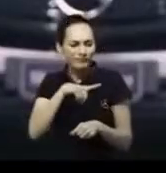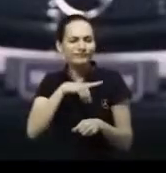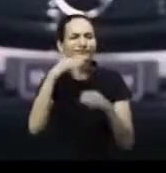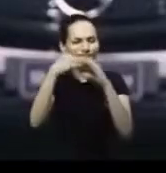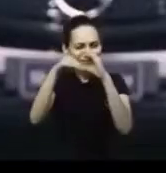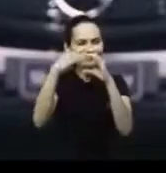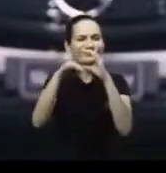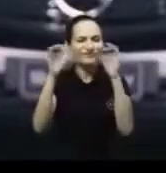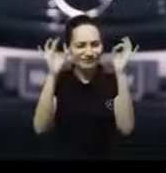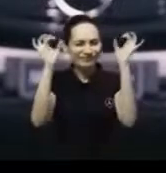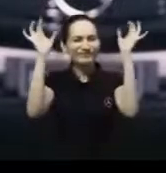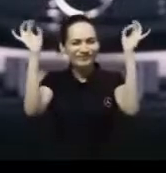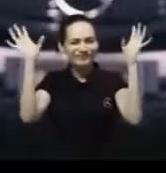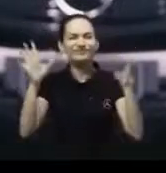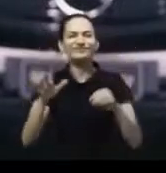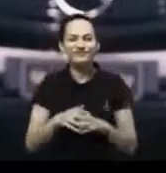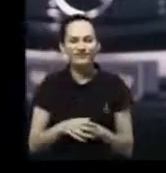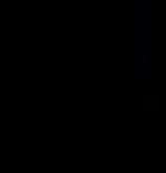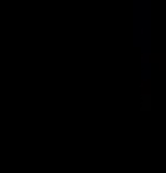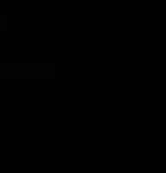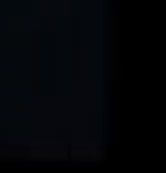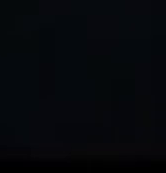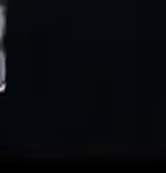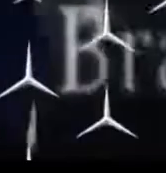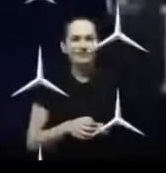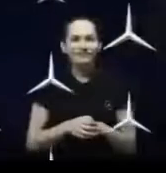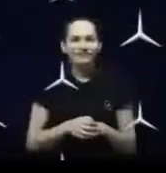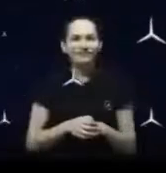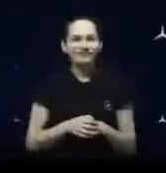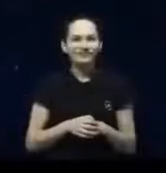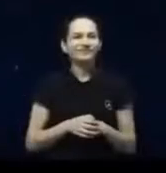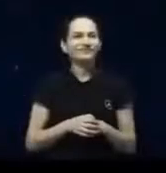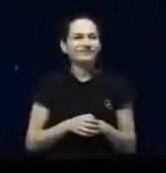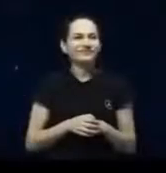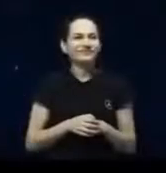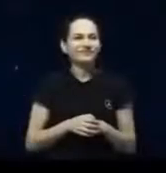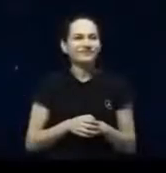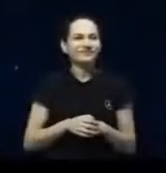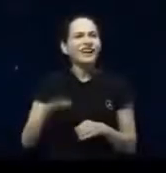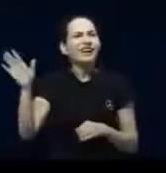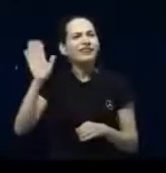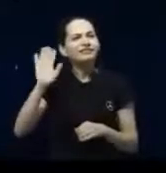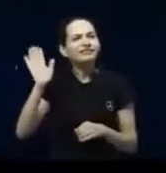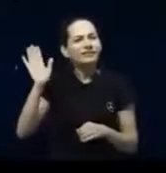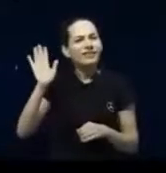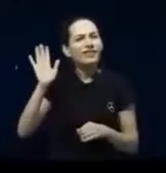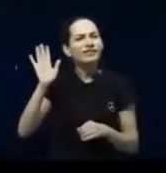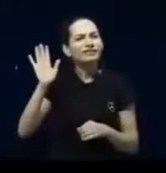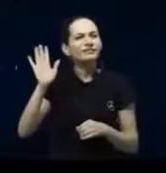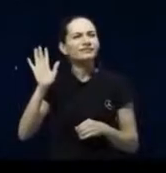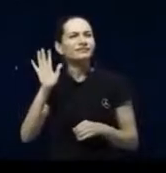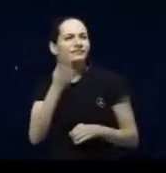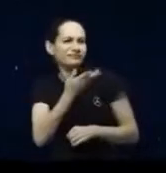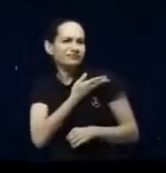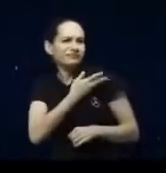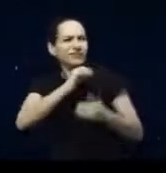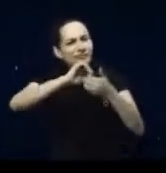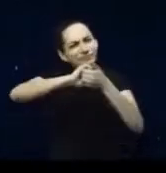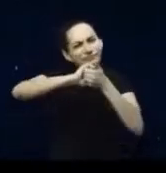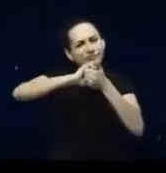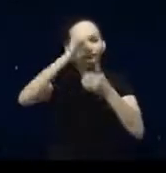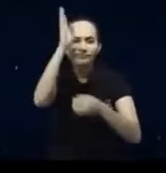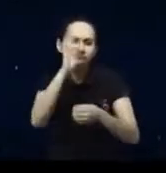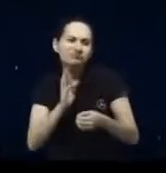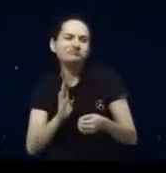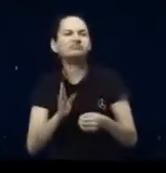temos uma mensagem muito especial no começo de cada my friends Collection at